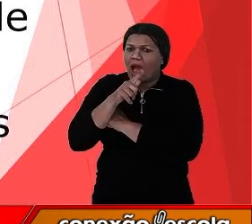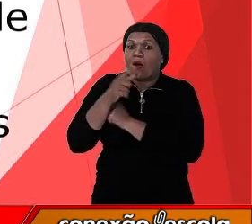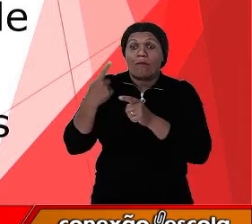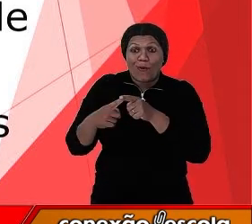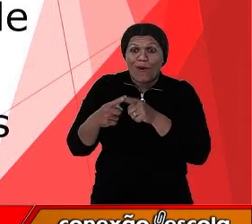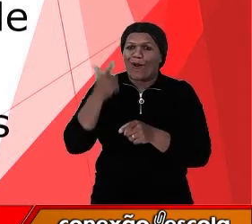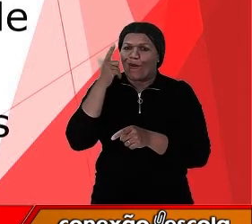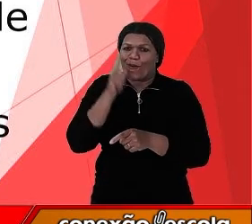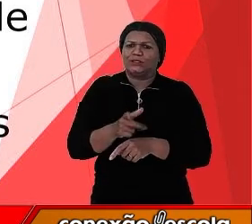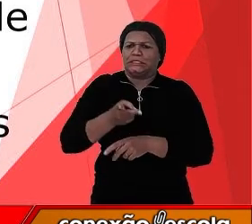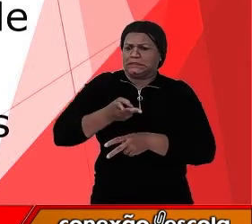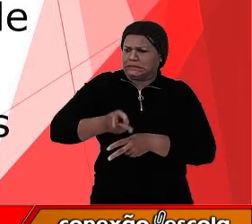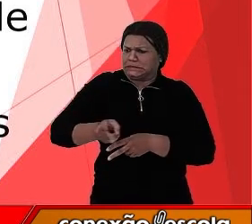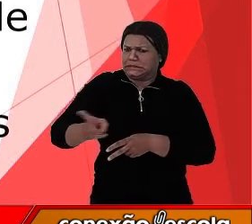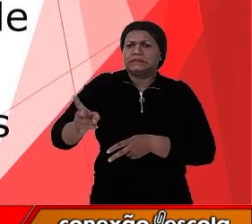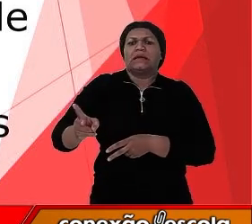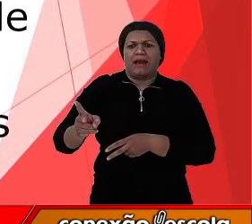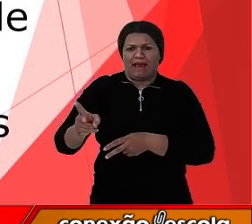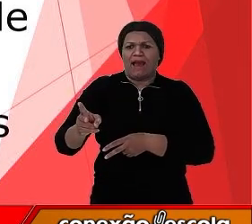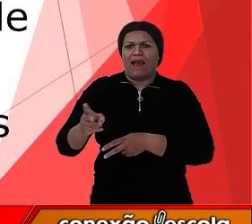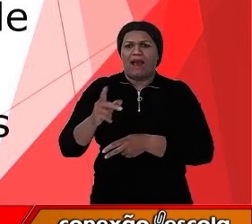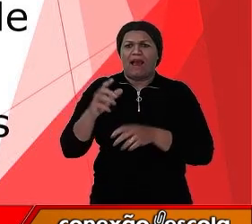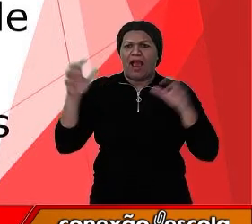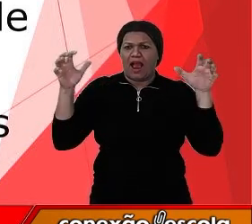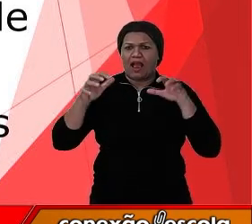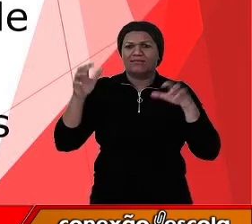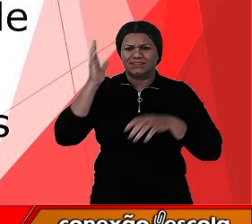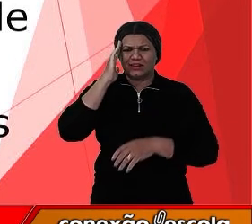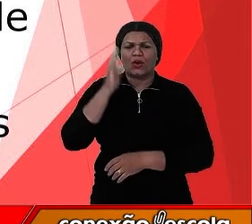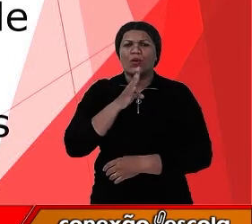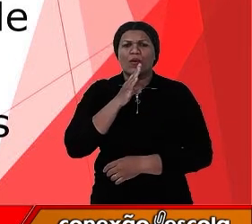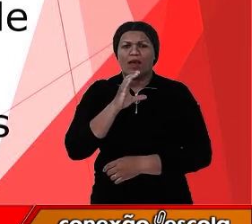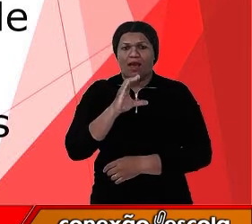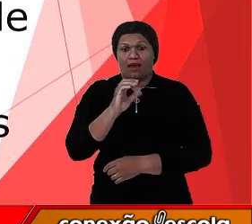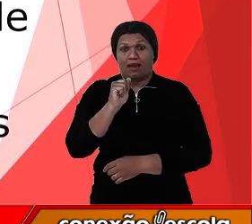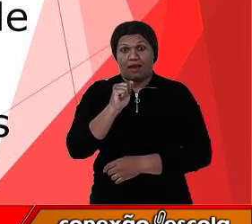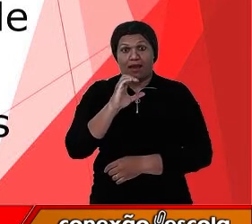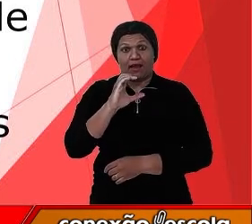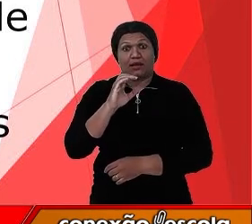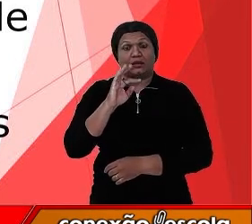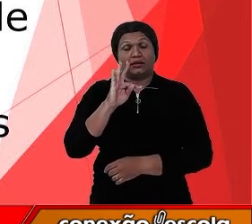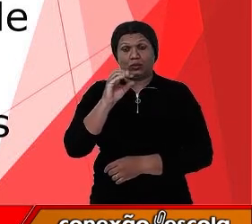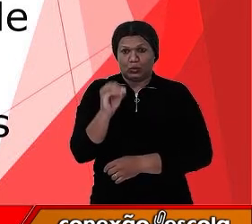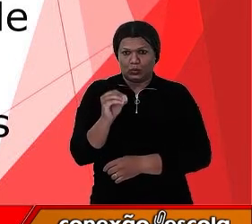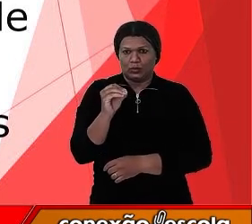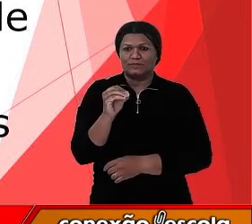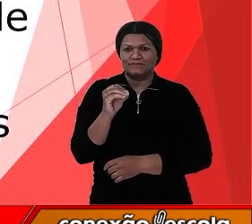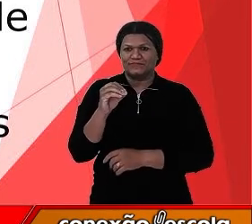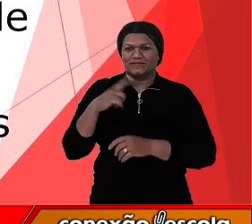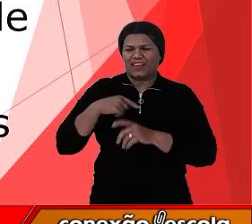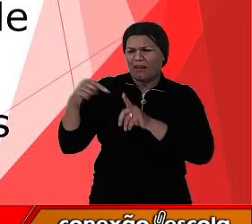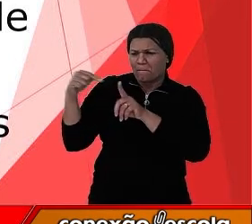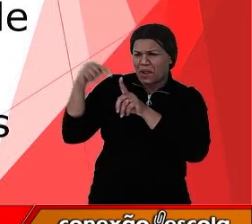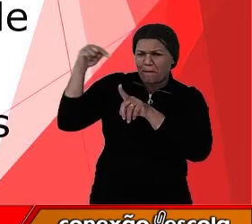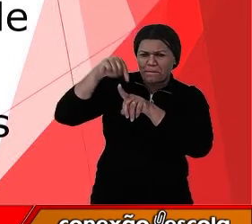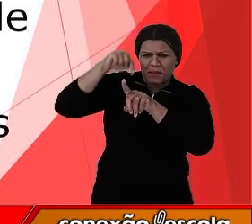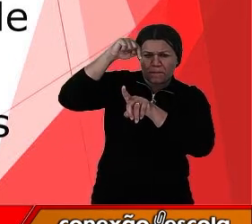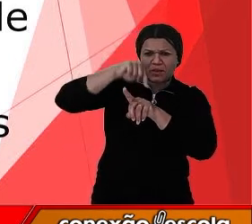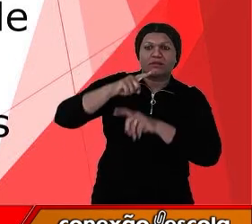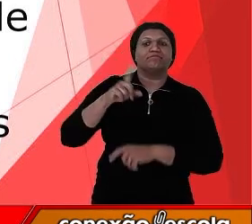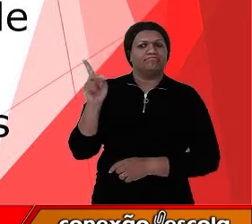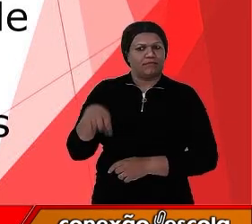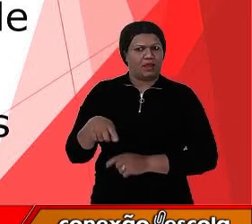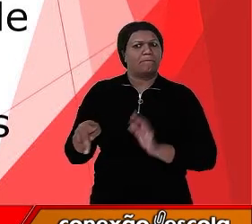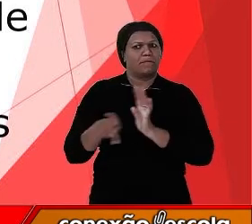períodos de seca o cacto aquela plantinha cheio de espinhos é aí uma característica desse domínio eu